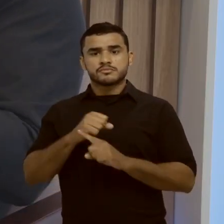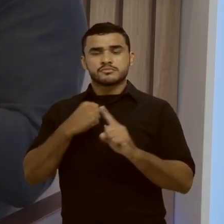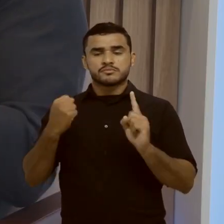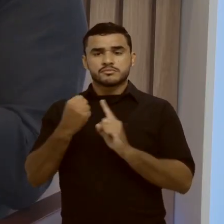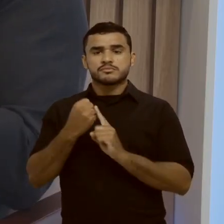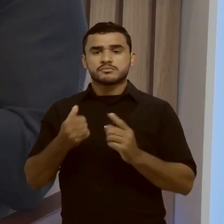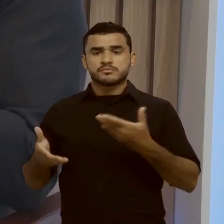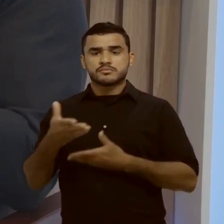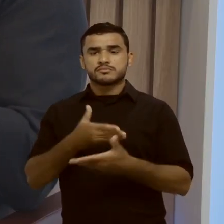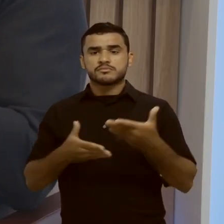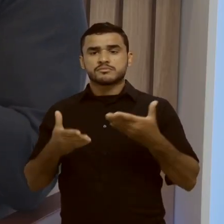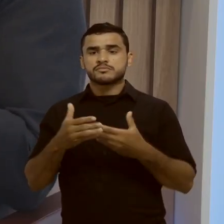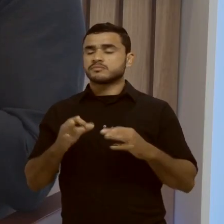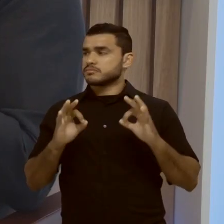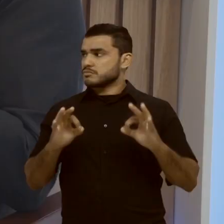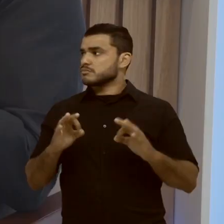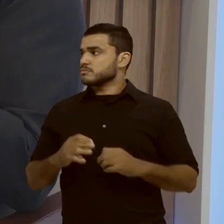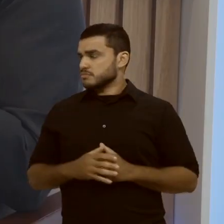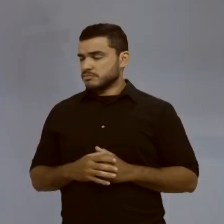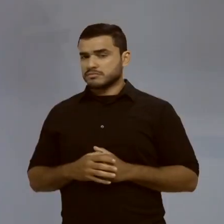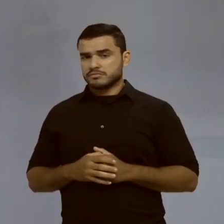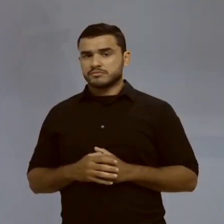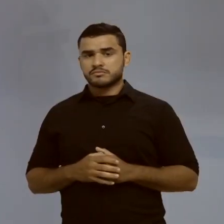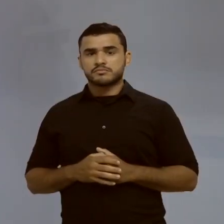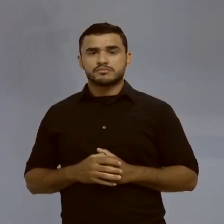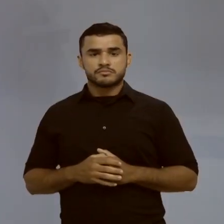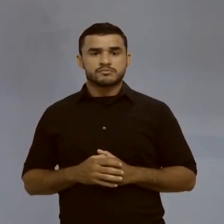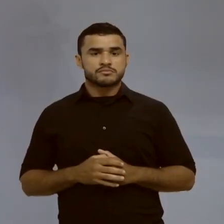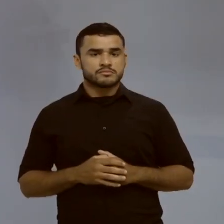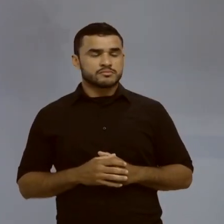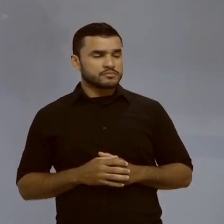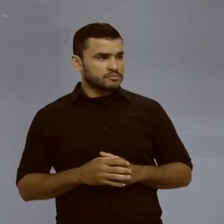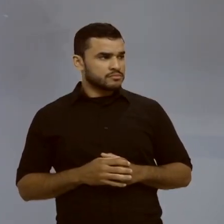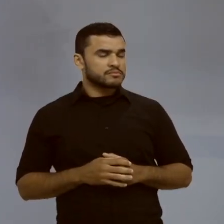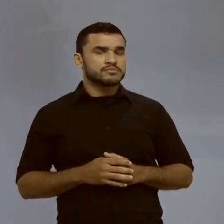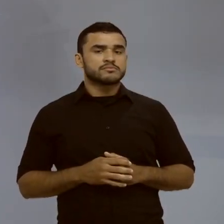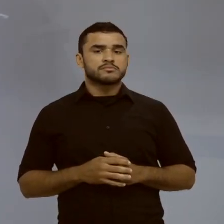Como sociedade. Então, isso é muito importante. É isso mesmo. Quero agradecer, viu, João?